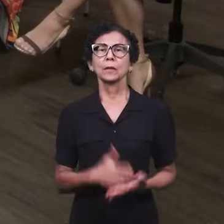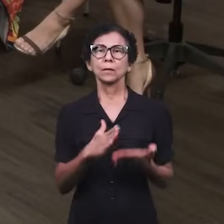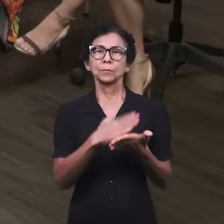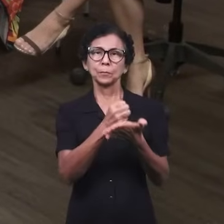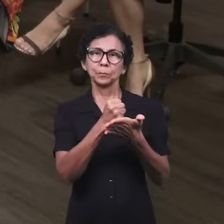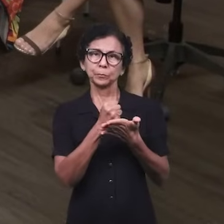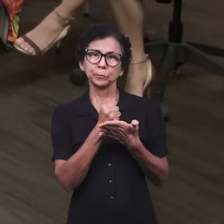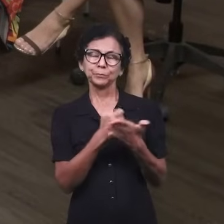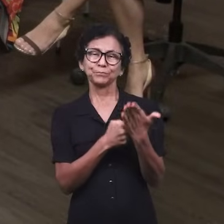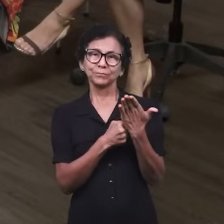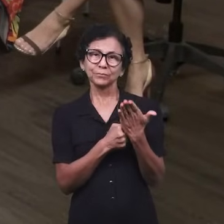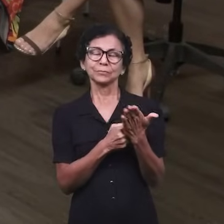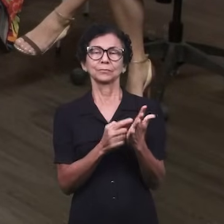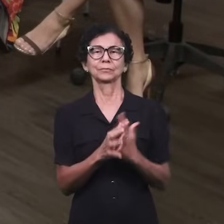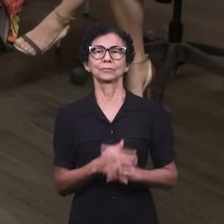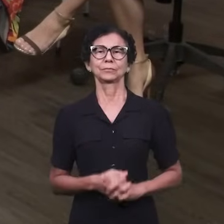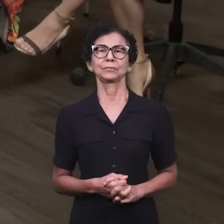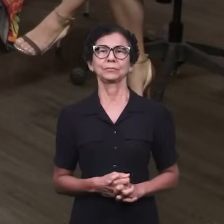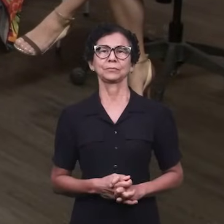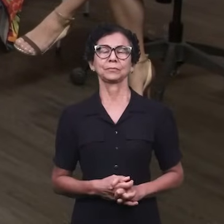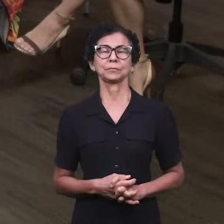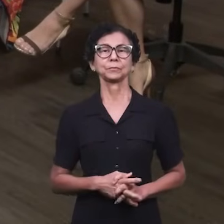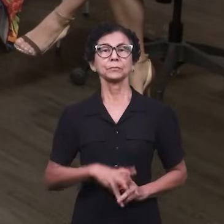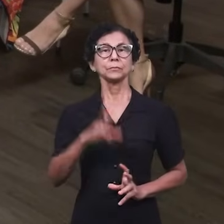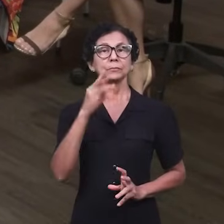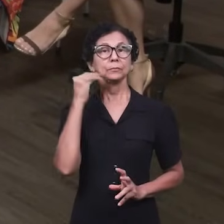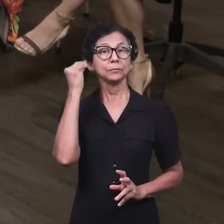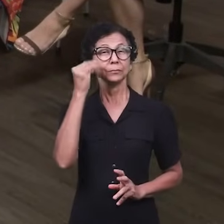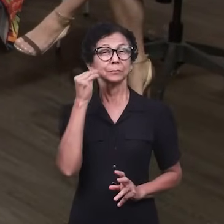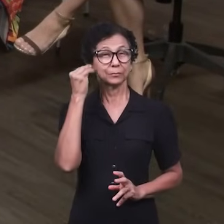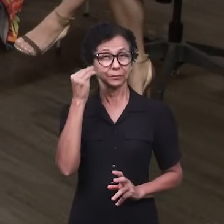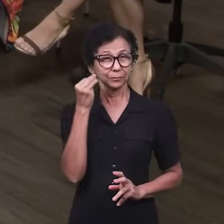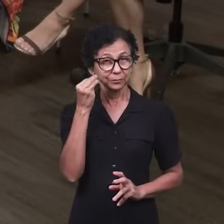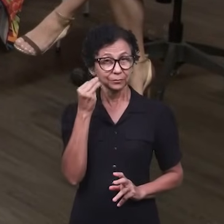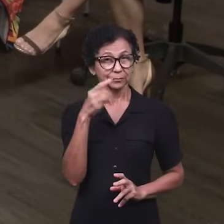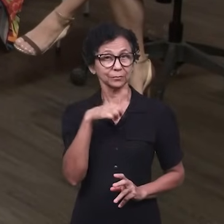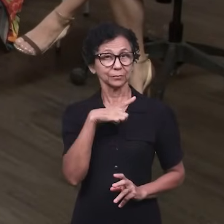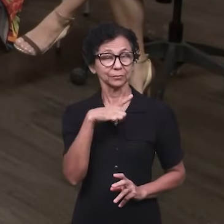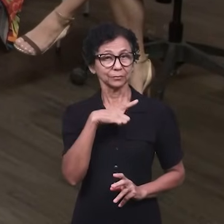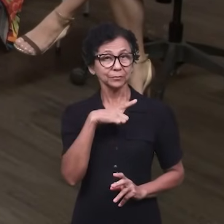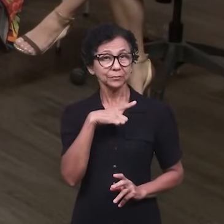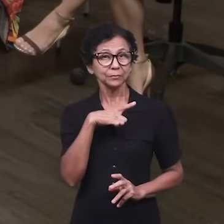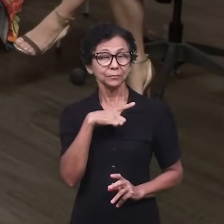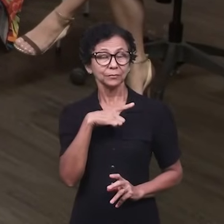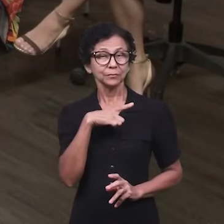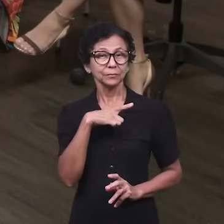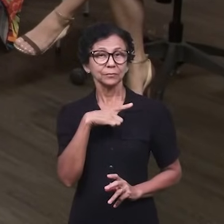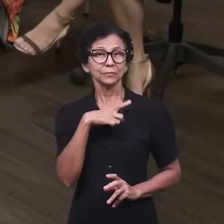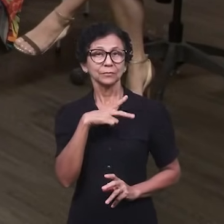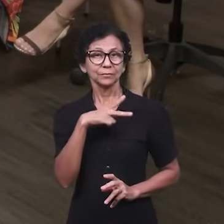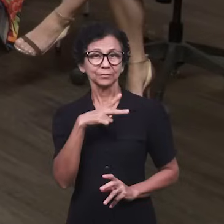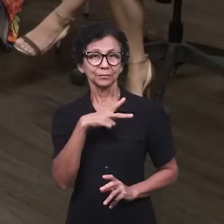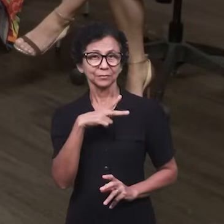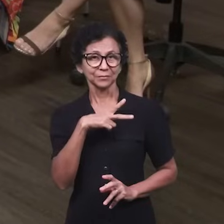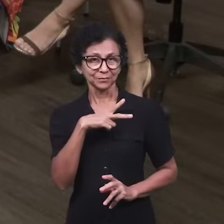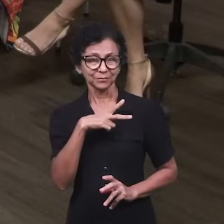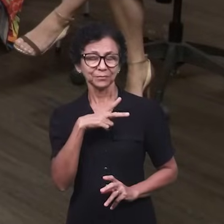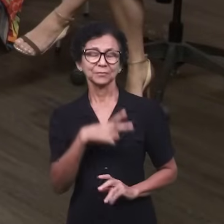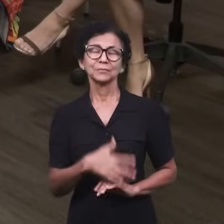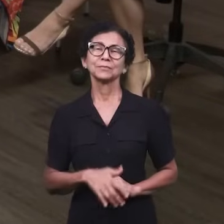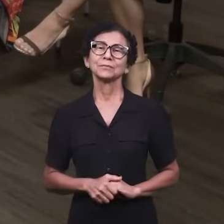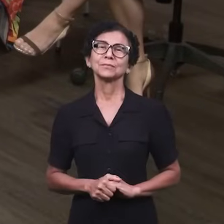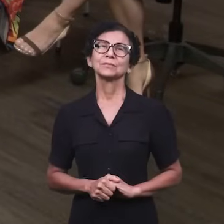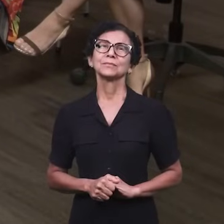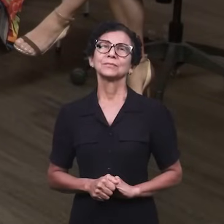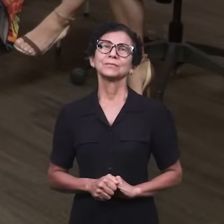daram nesse sentido mas as grandes experiências que eu tive foi diretamente